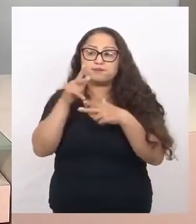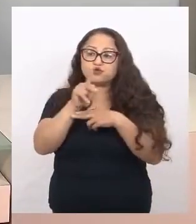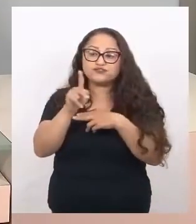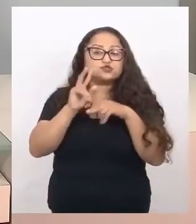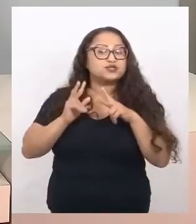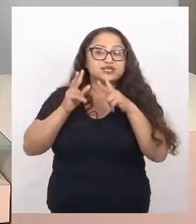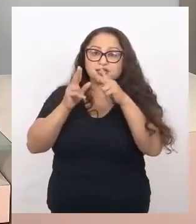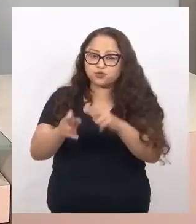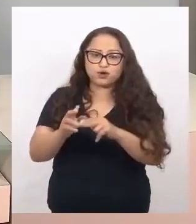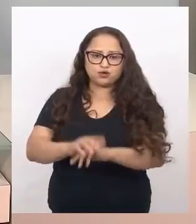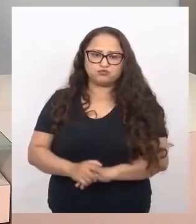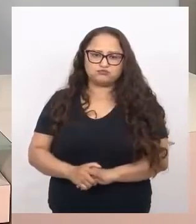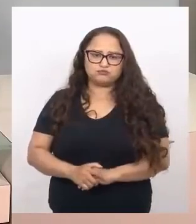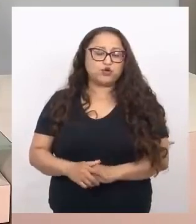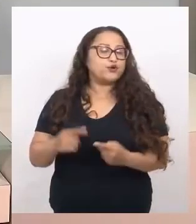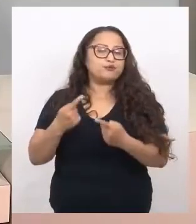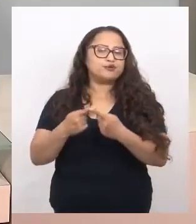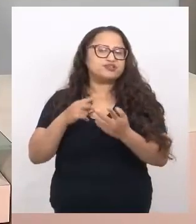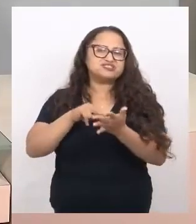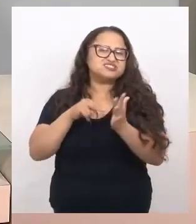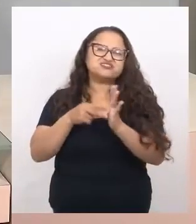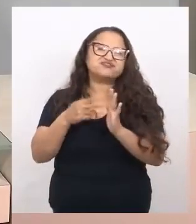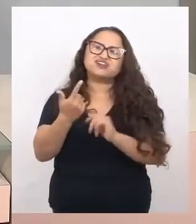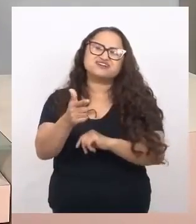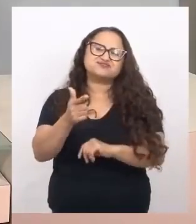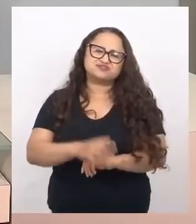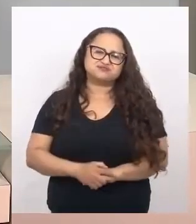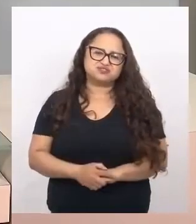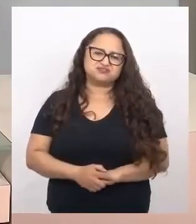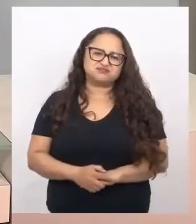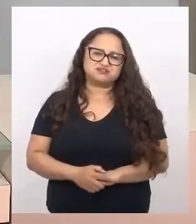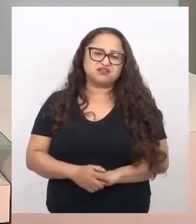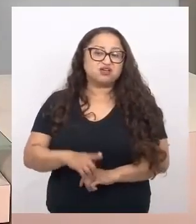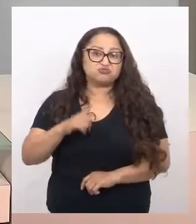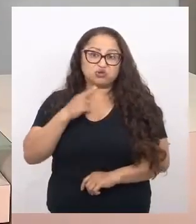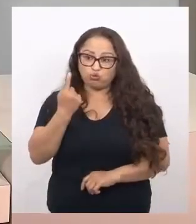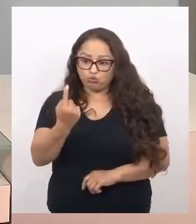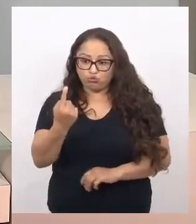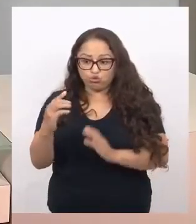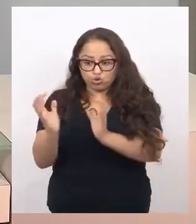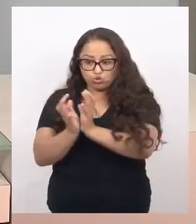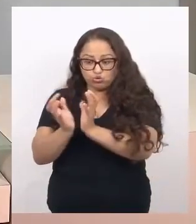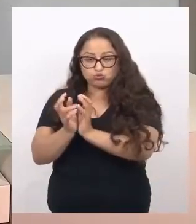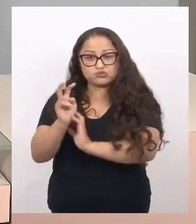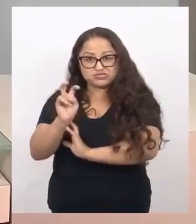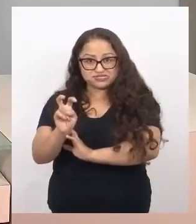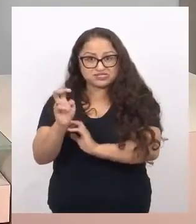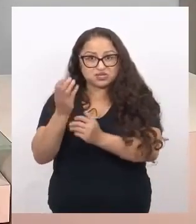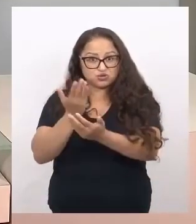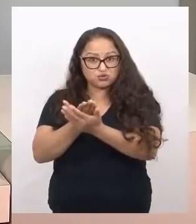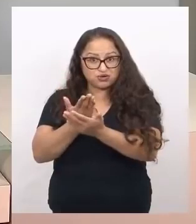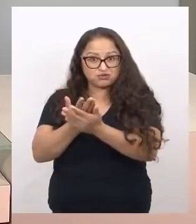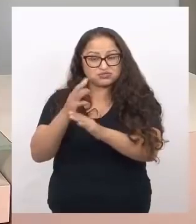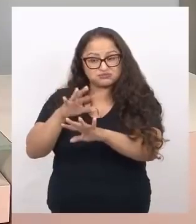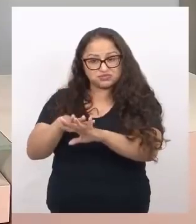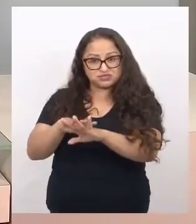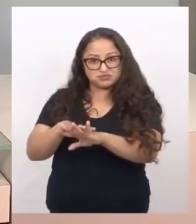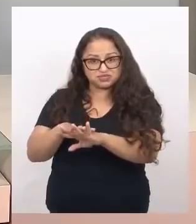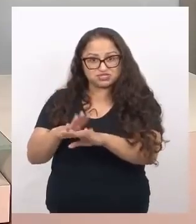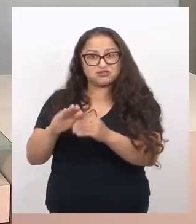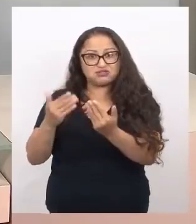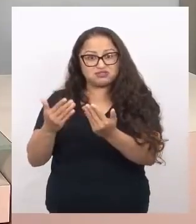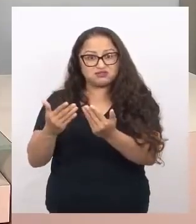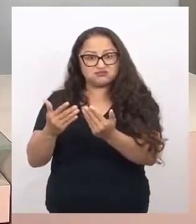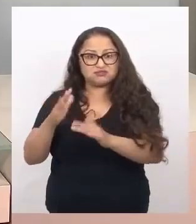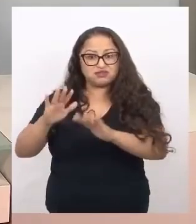Por quê? Não faz sentido. Eu tenho uma turma que tem 5 aulas de matemática. Independente do horário, é a mesma turma. Então, o